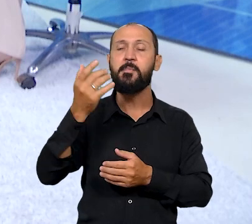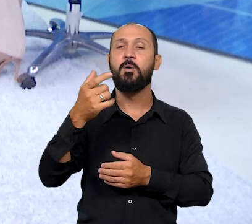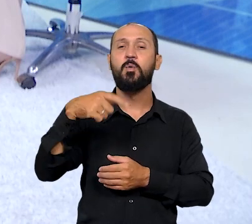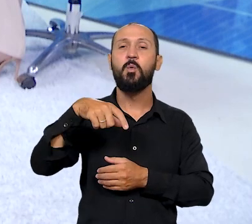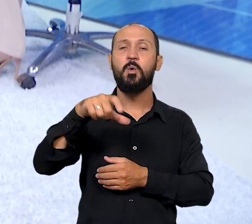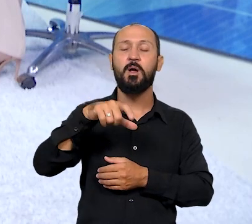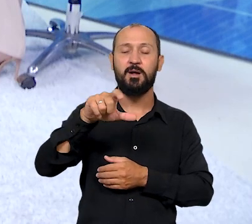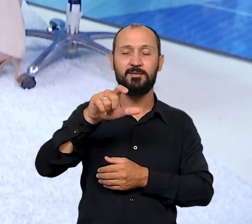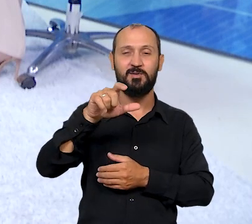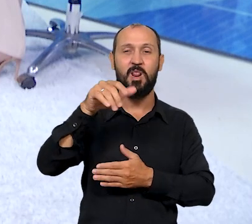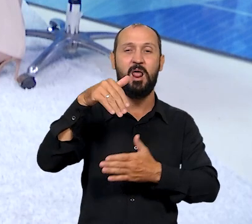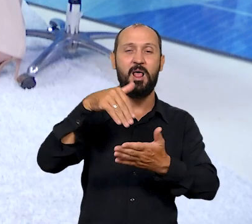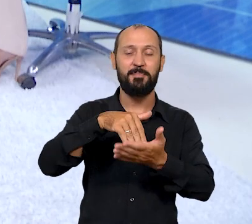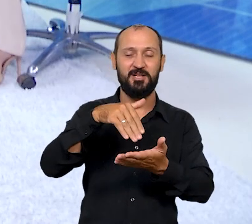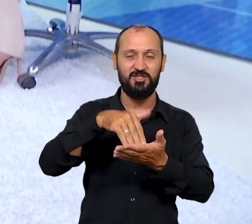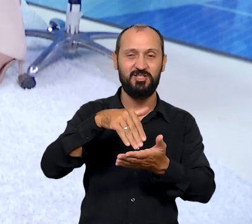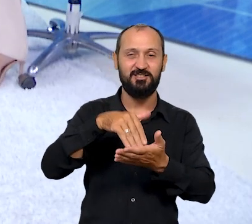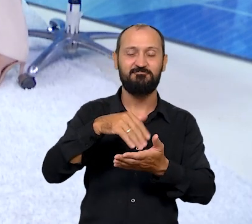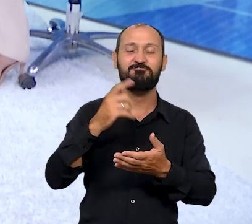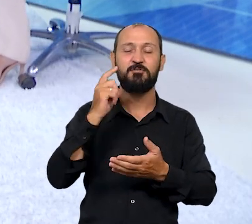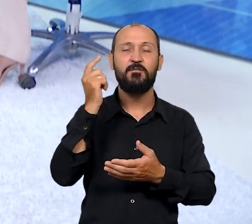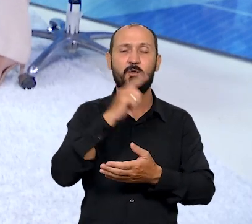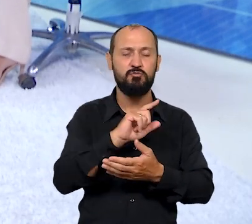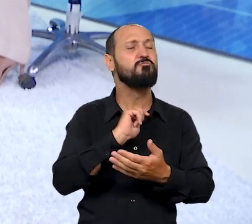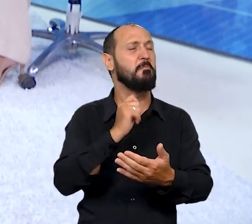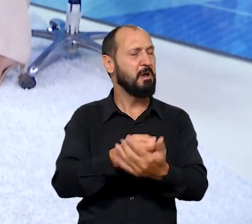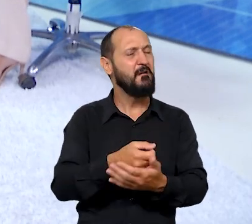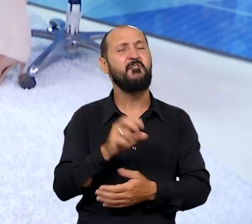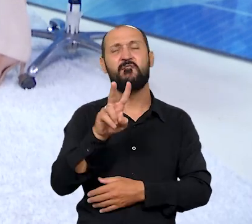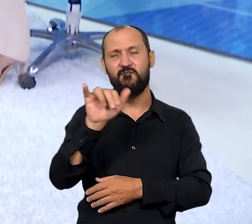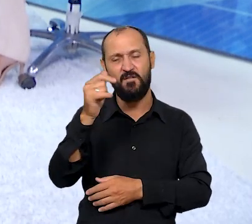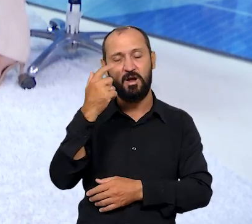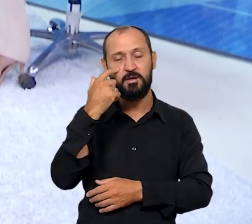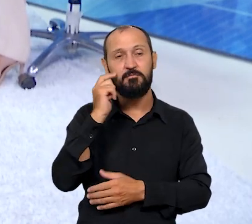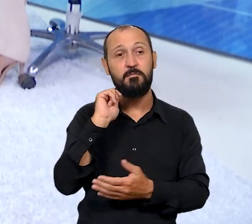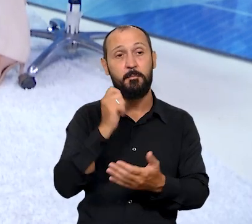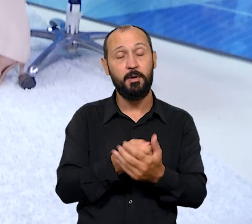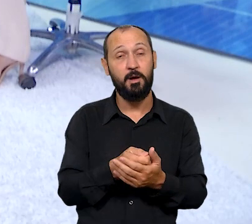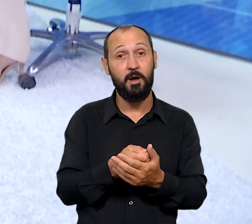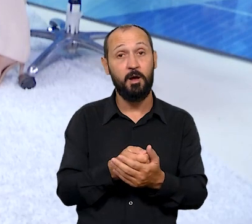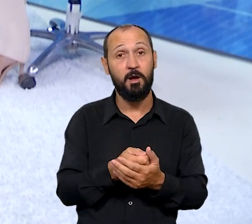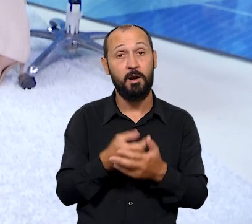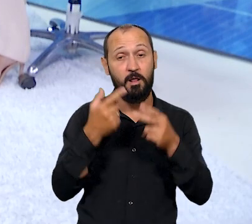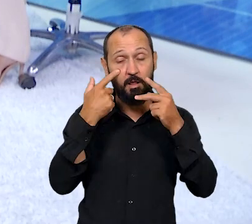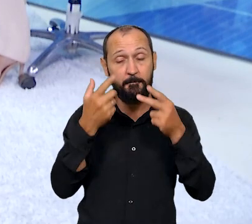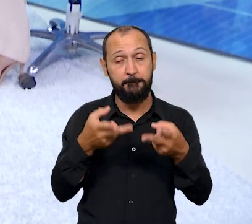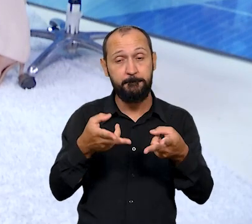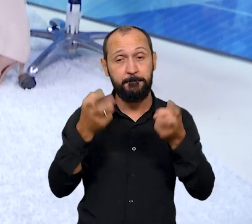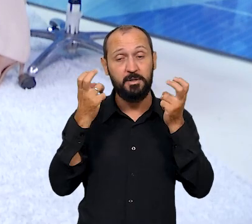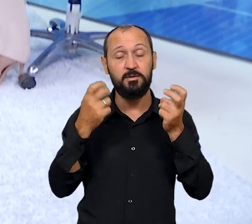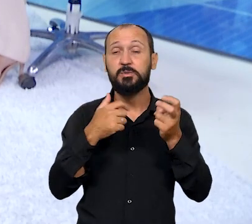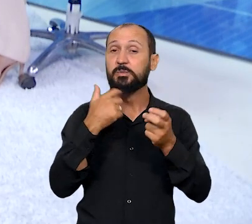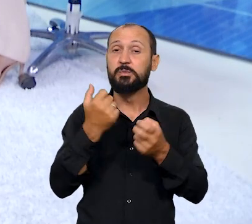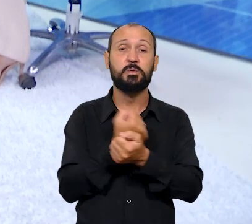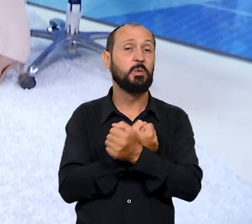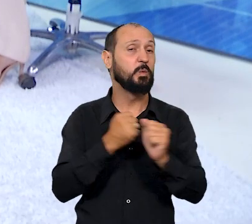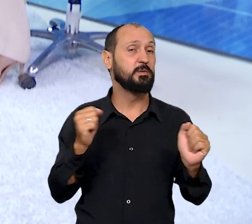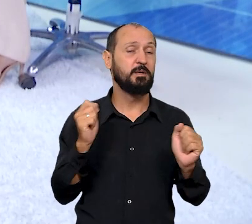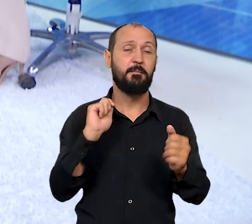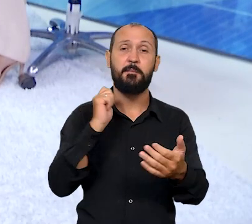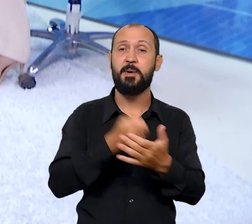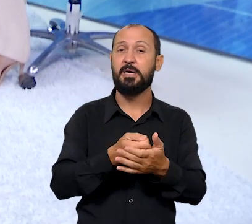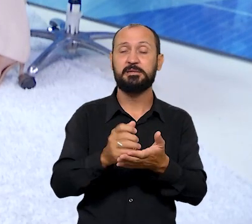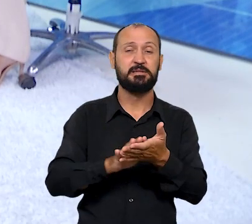aquele limite dela da conta, né, o chamado cheque especial, ela vai dar conta de pagar, vai dar conta de cobrir, e quando elas percebem, elas